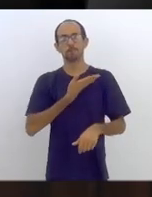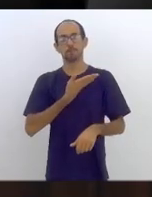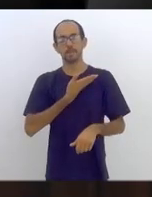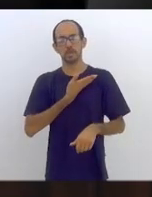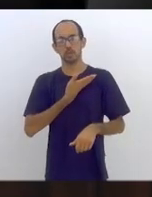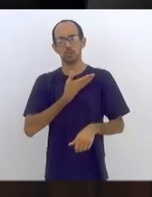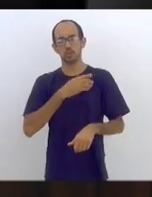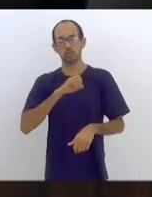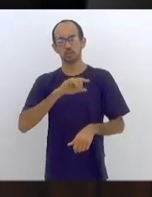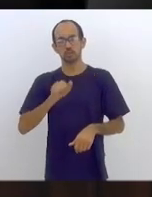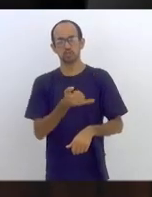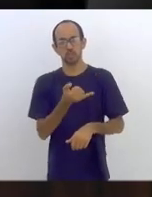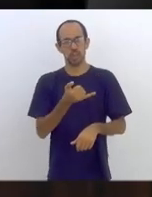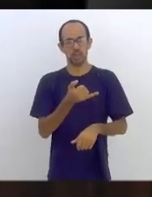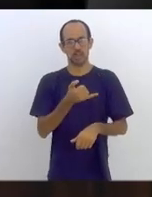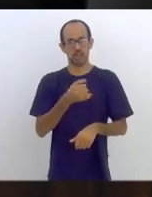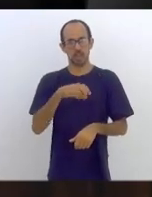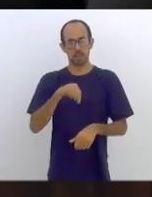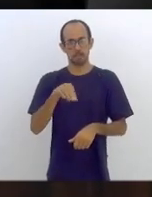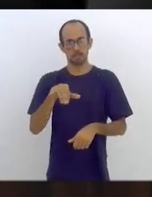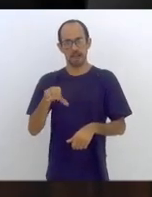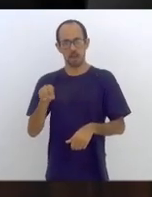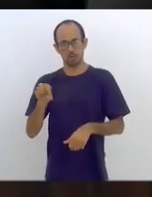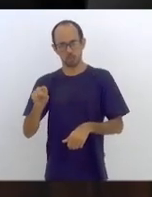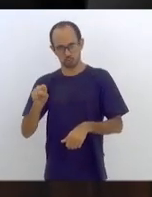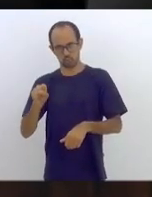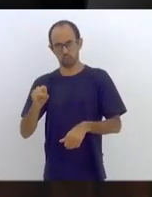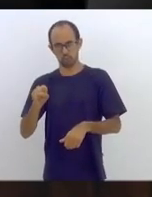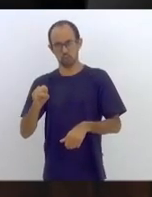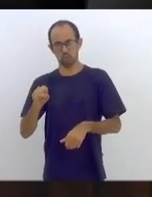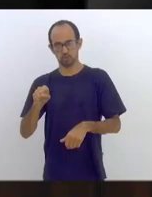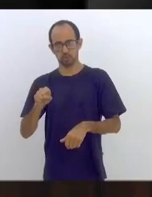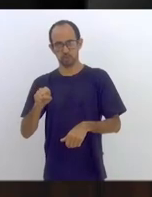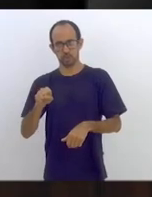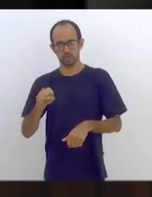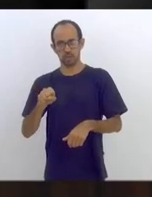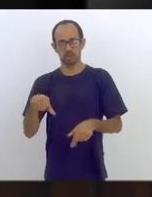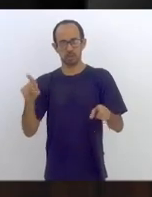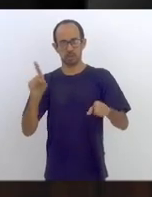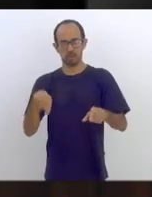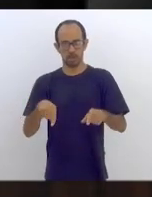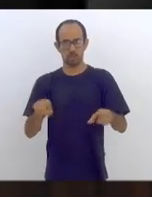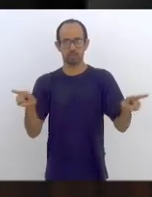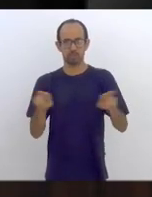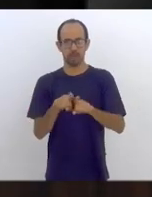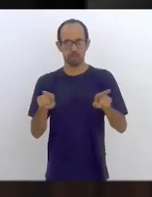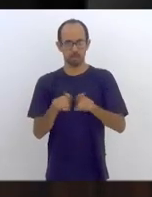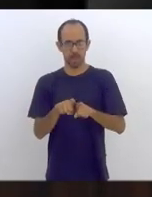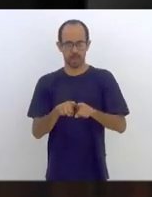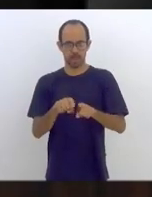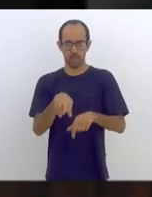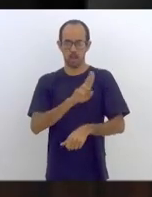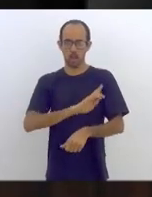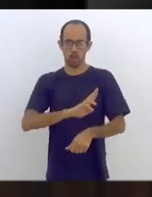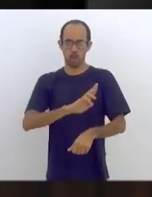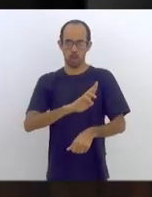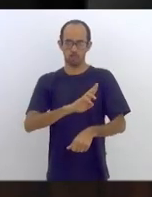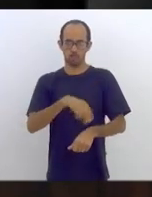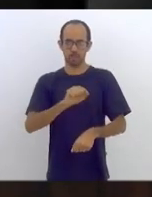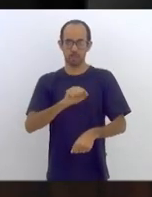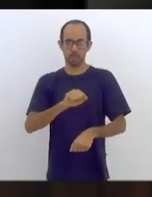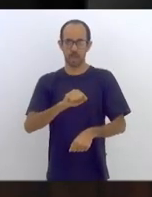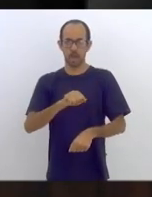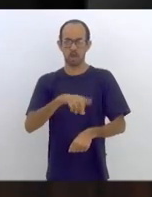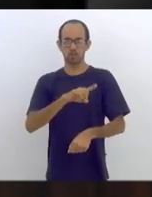DJ Corello, Marcos Aurélio Ferreira, que também, né, dá nome ao